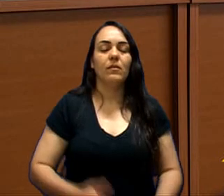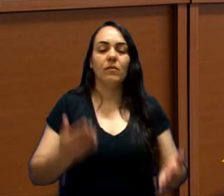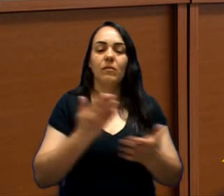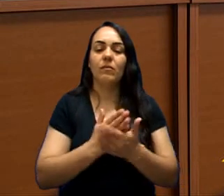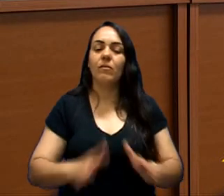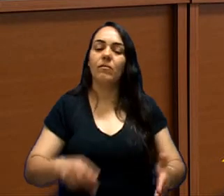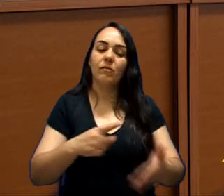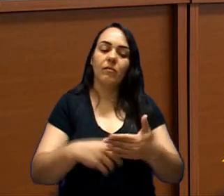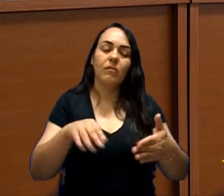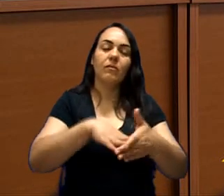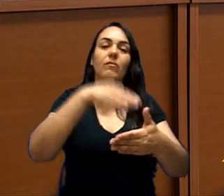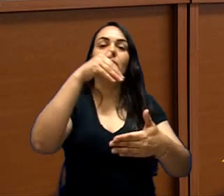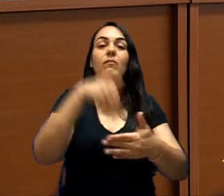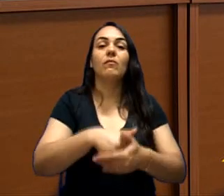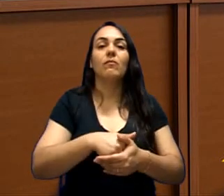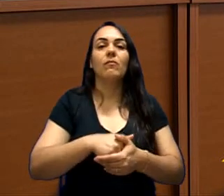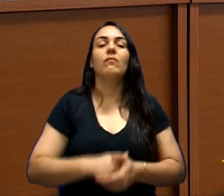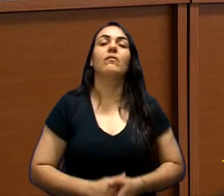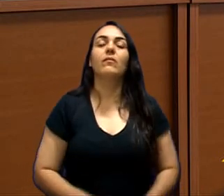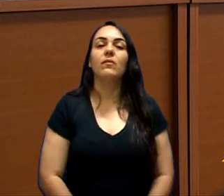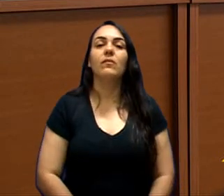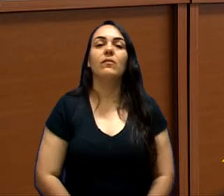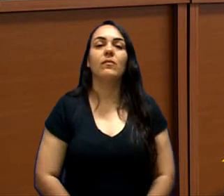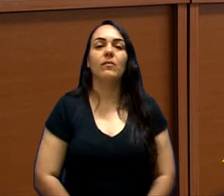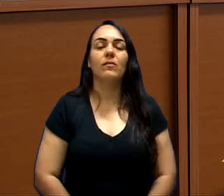Encerrada a votação.